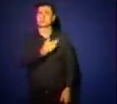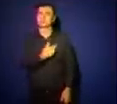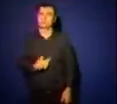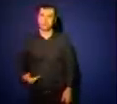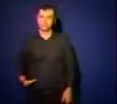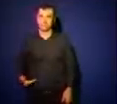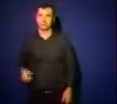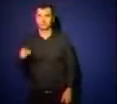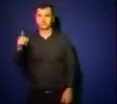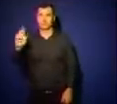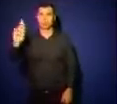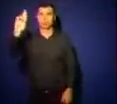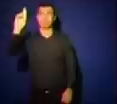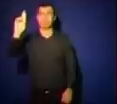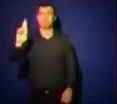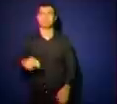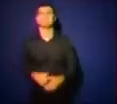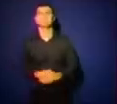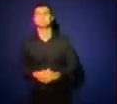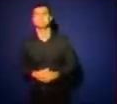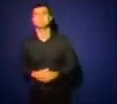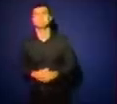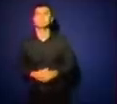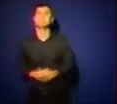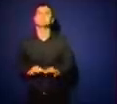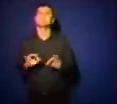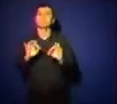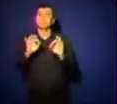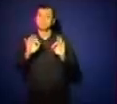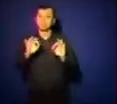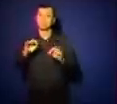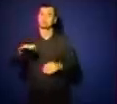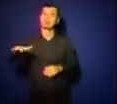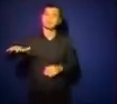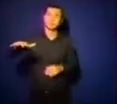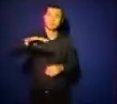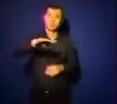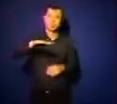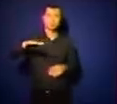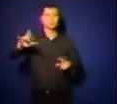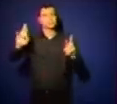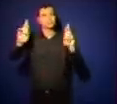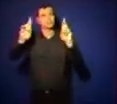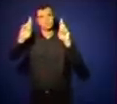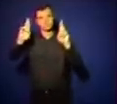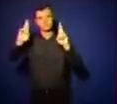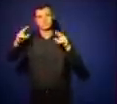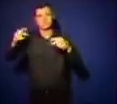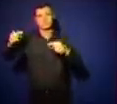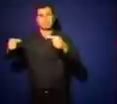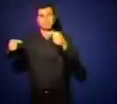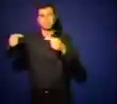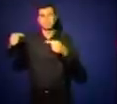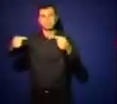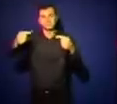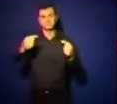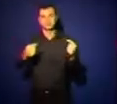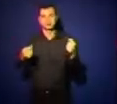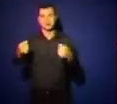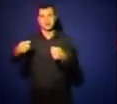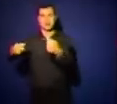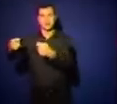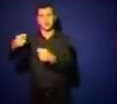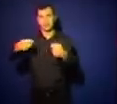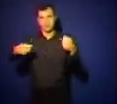prerrogativa tenho certeza que todos aqui vão estar torcendo para que o conjunto de políticas econômicas